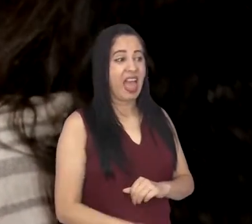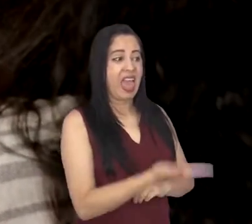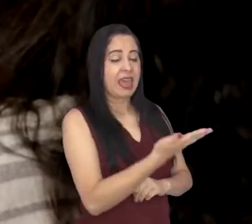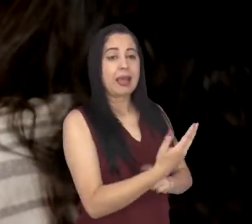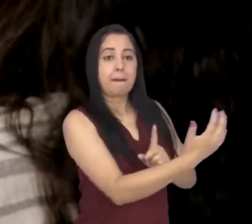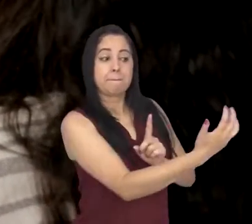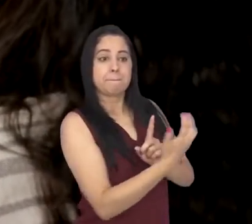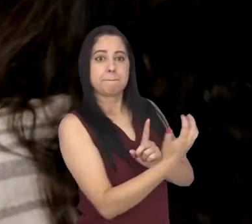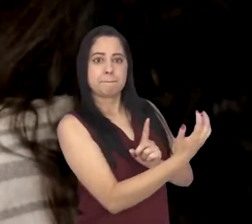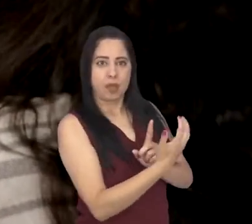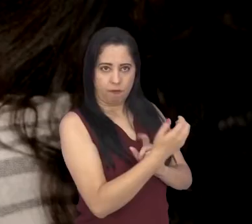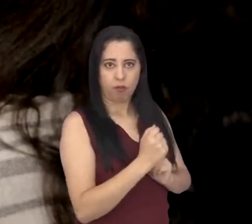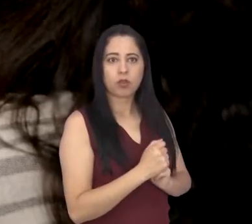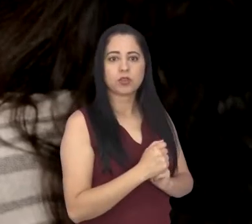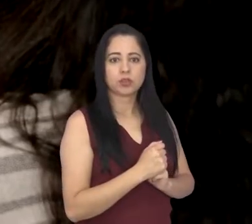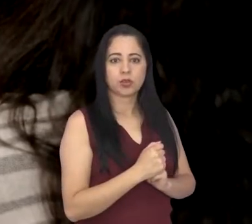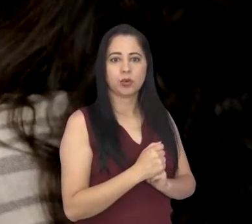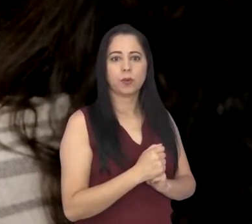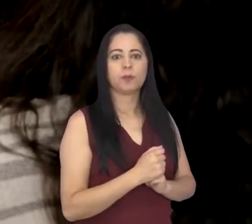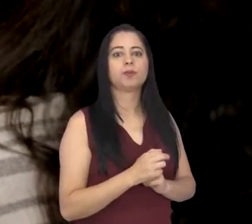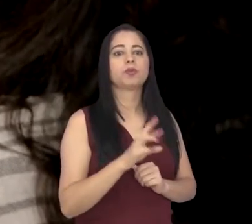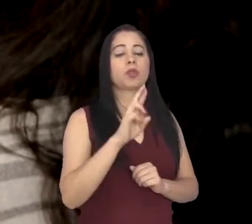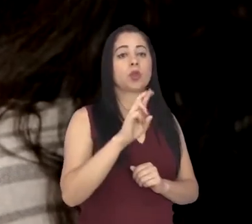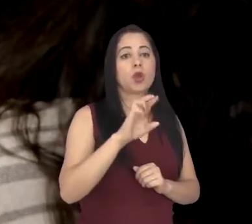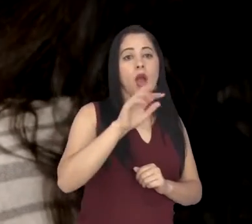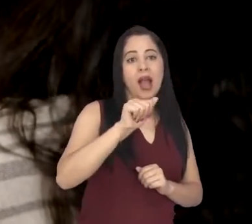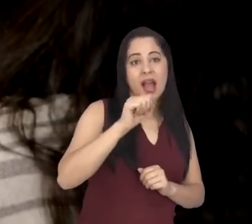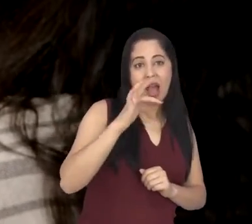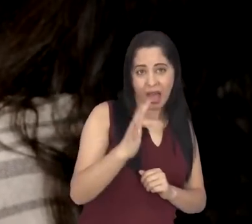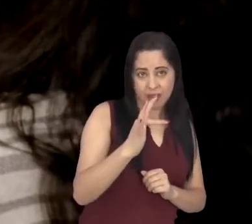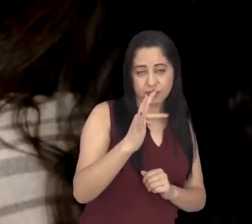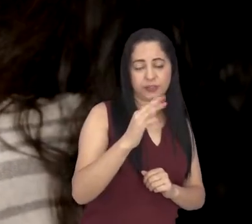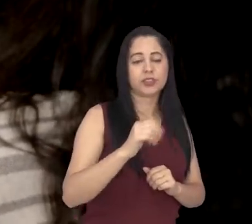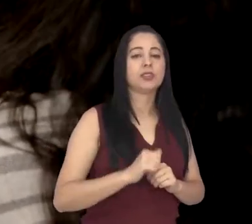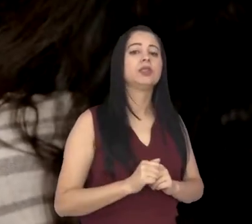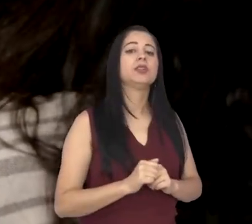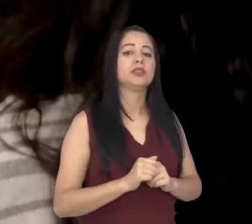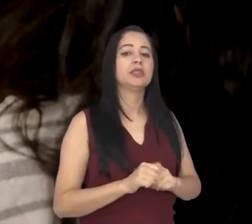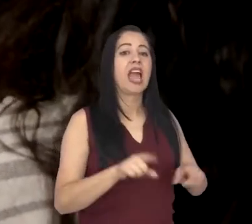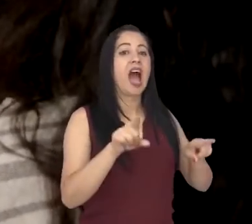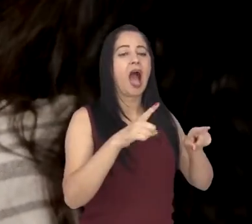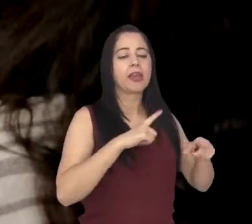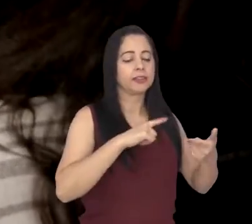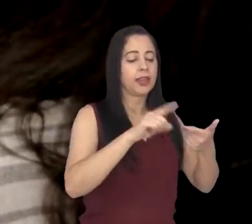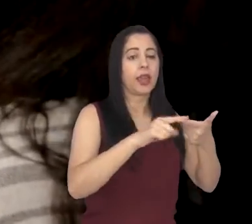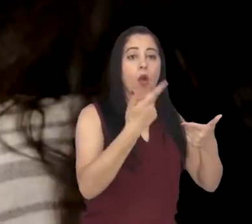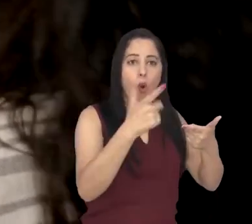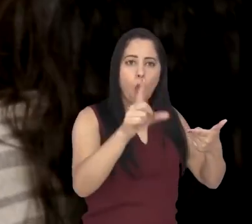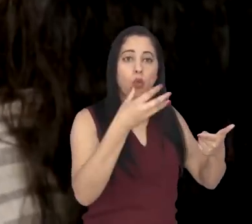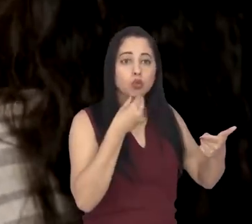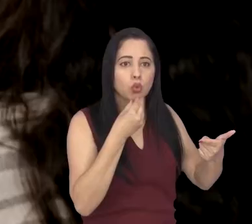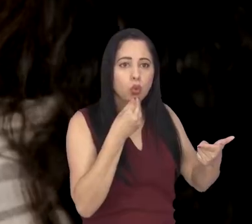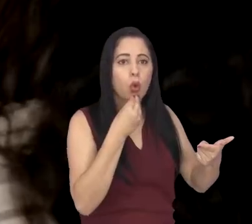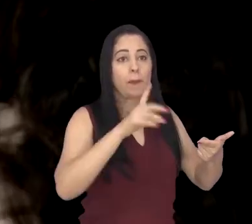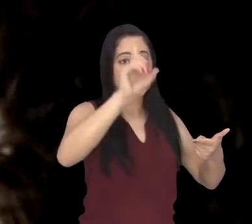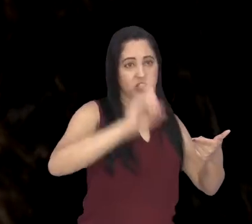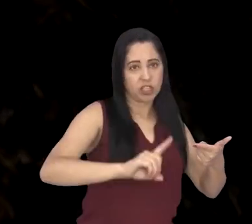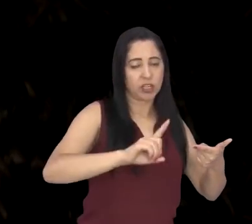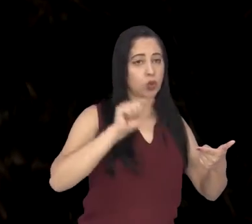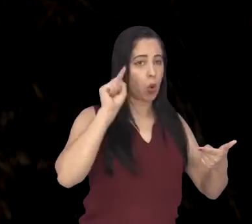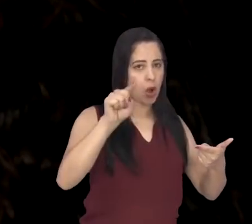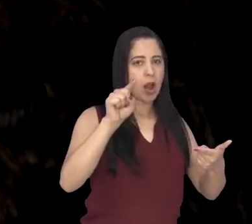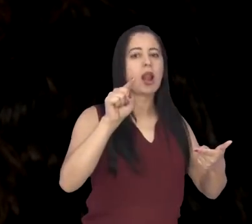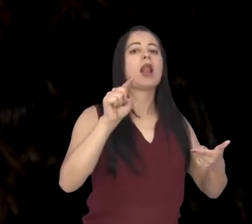bastante na correção. O Hamilton, chama Raf, Hamilton Almeida Filho. Tinha o Dácio Litrini, vivo, diretor da